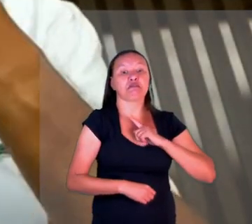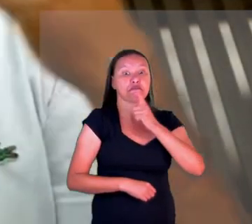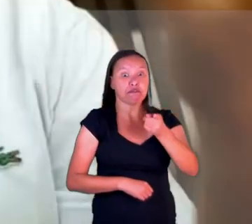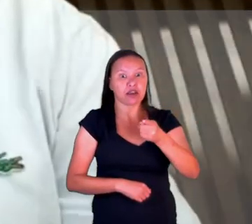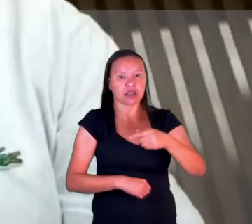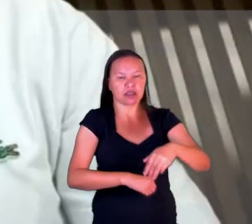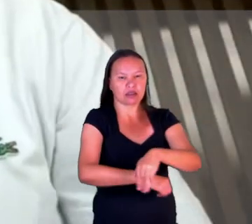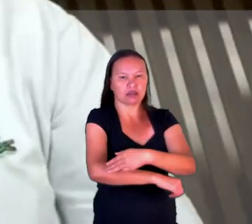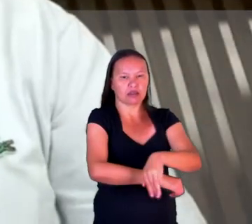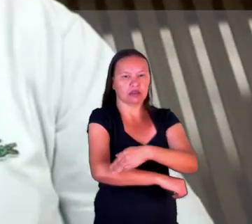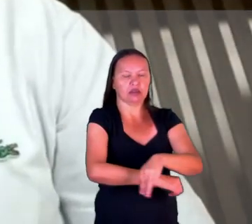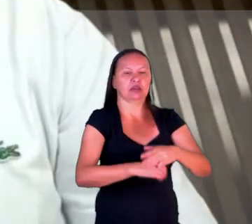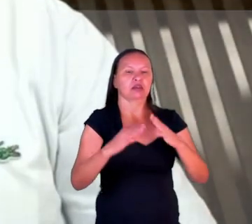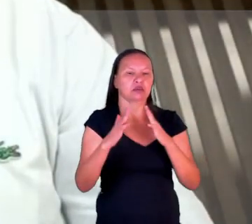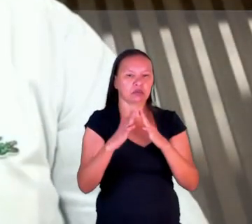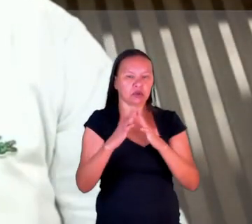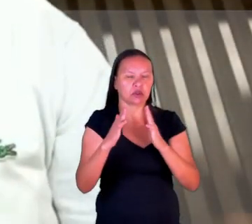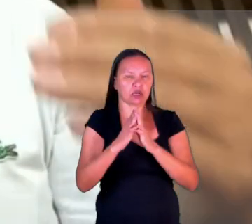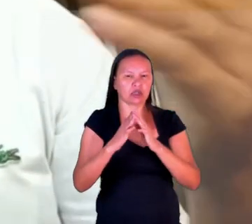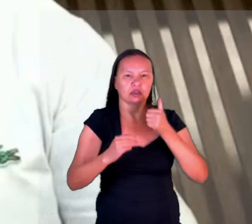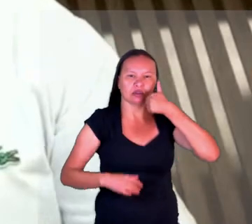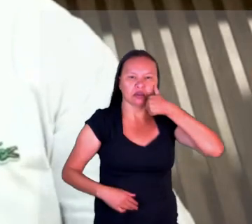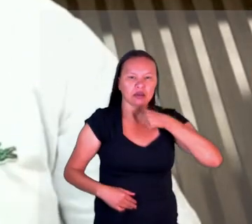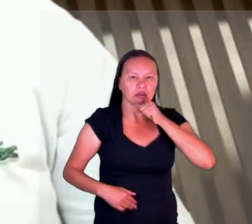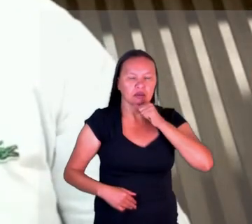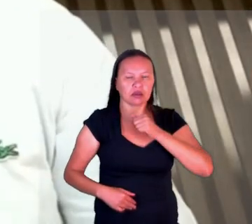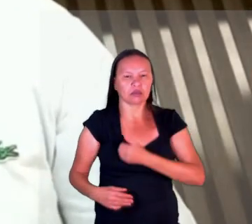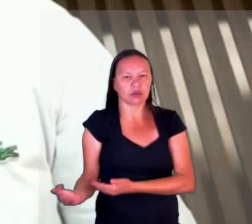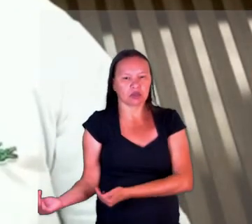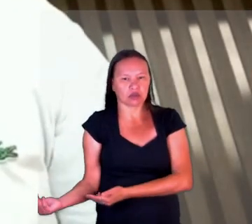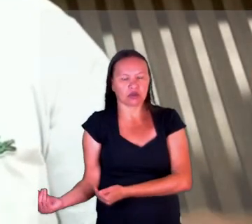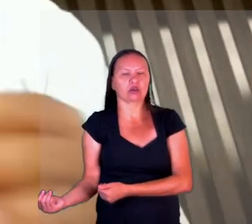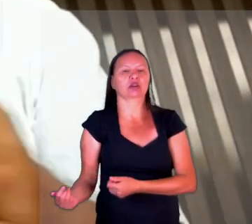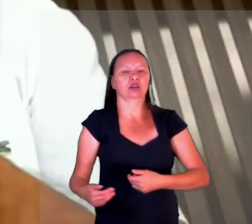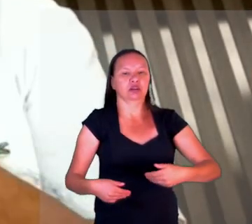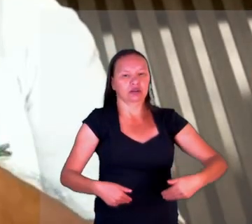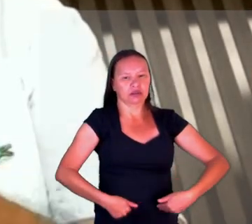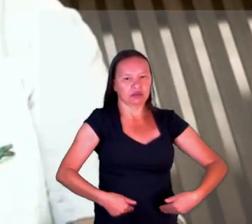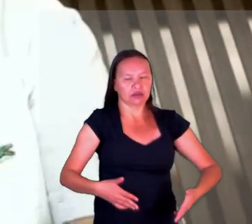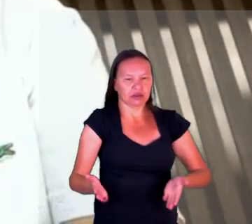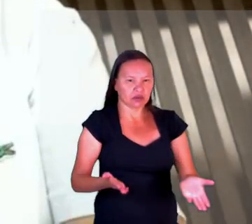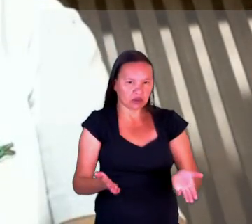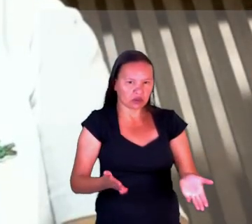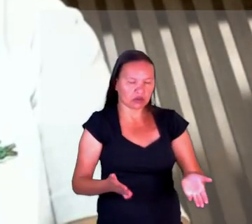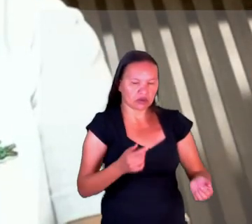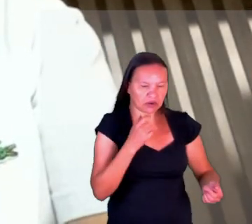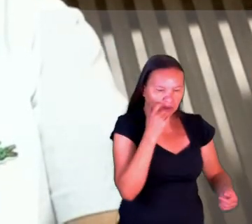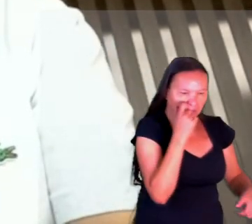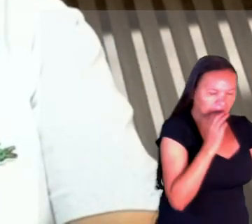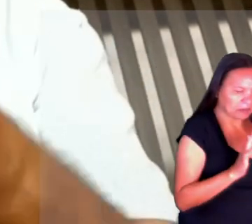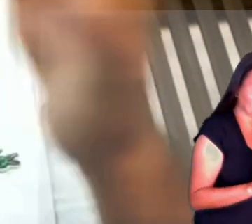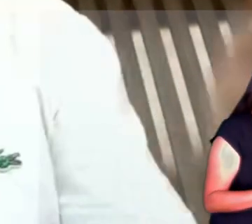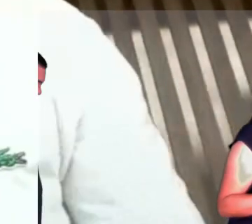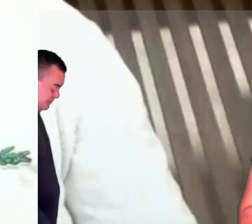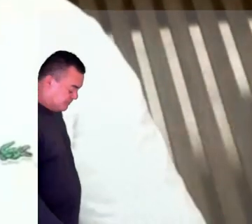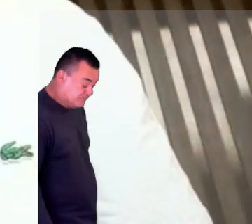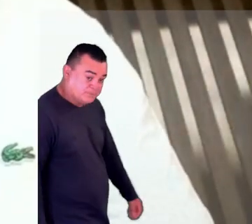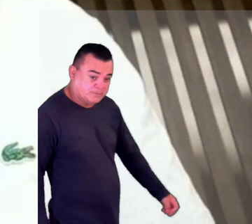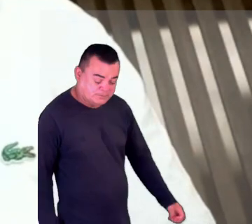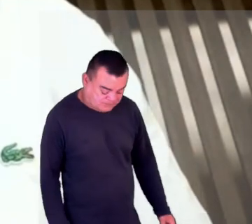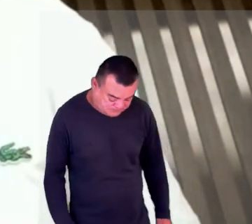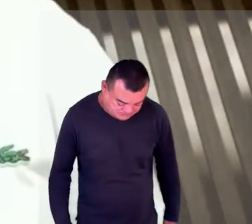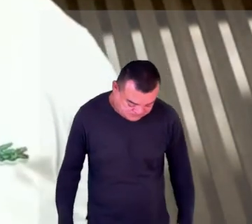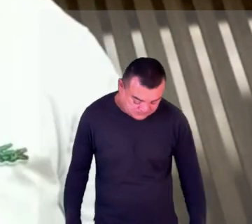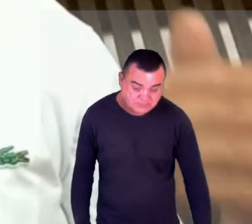quer seja a menina adolescente às vezes vítima de violência doméstica que que que que que